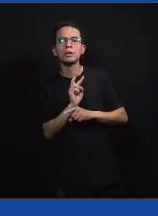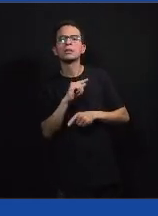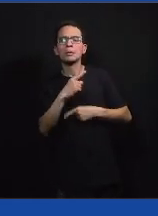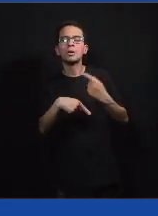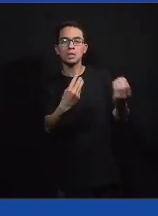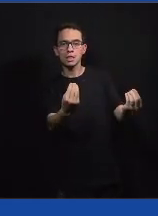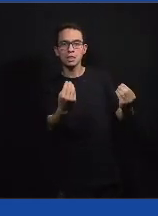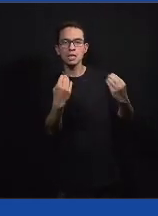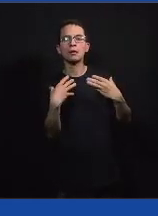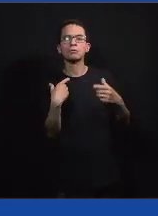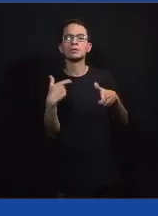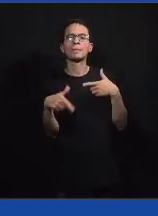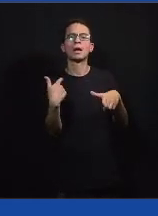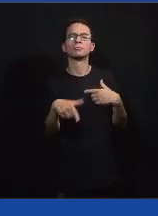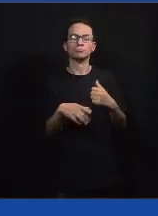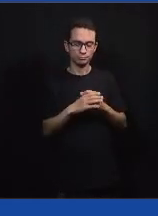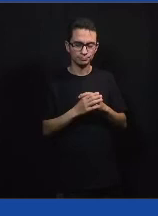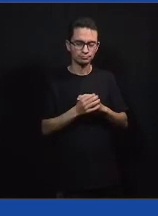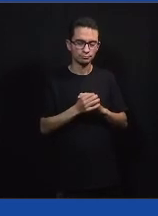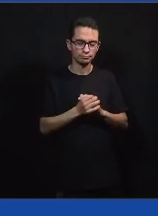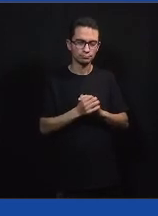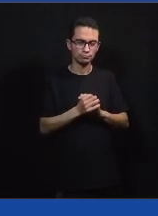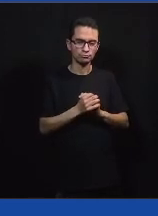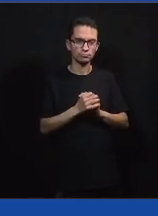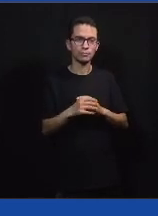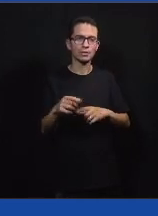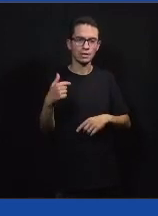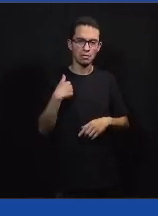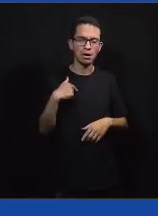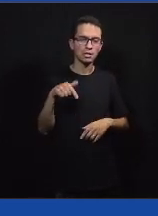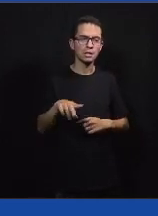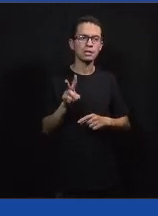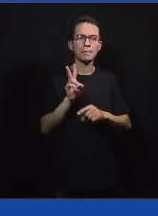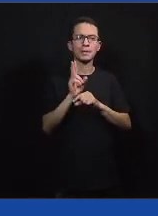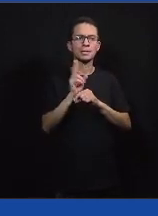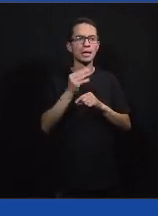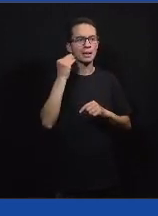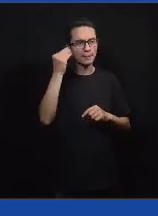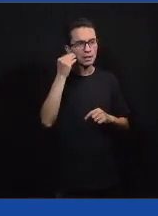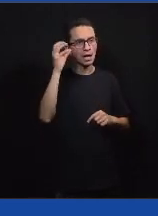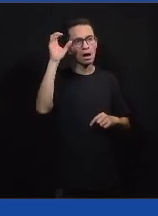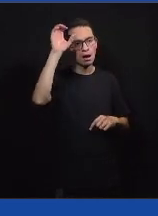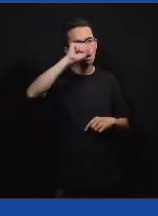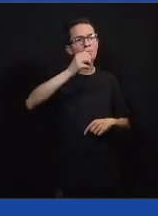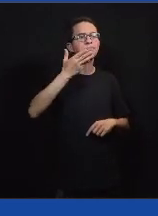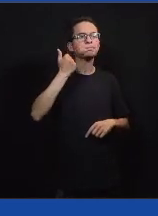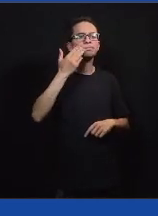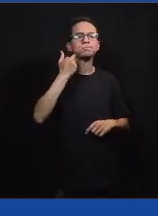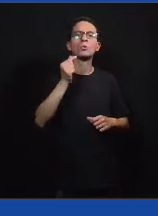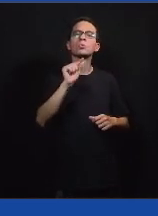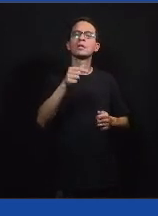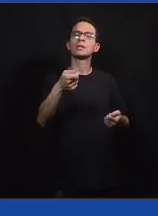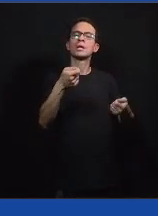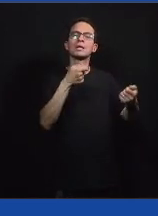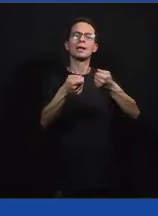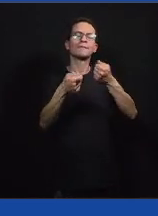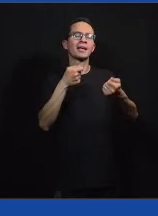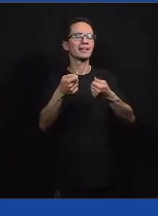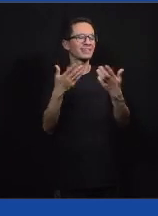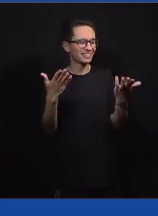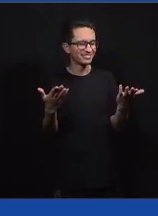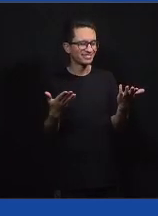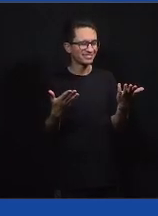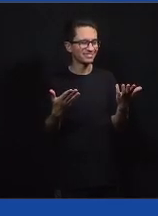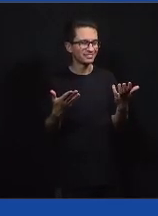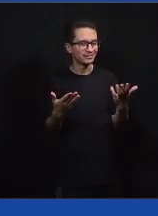função e daí não aqui eu tive essa experiência por unidade de passando pela terra fazer uma entrevista e é